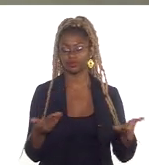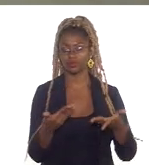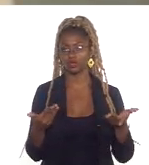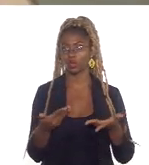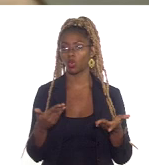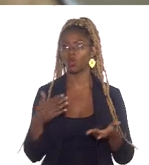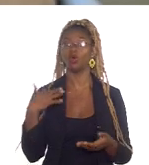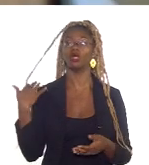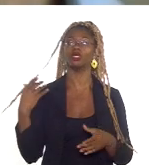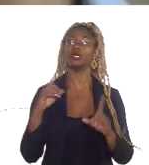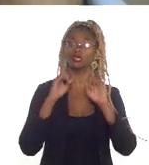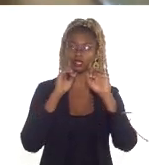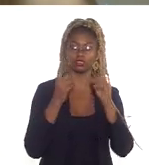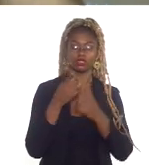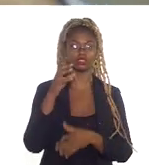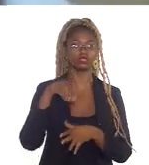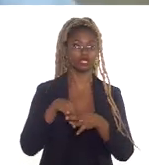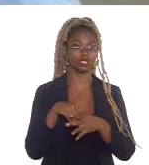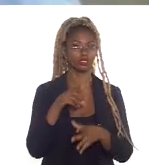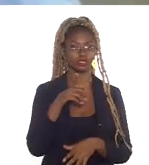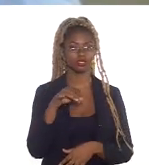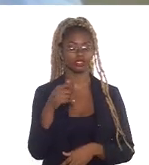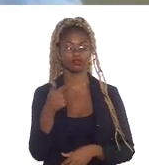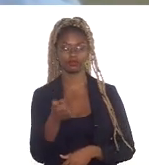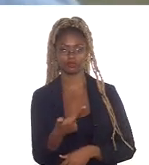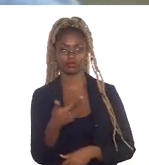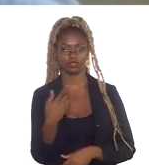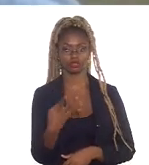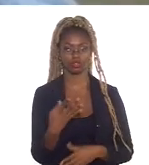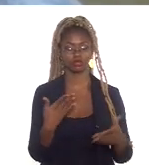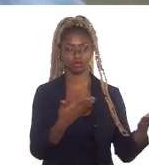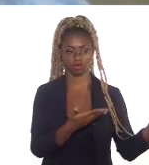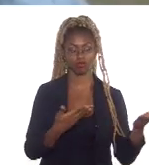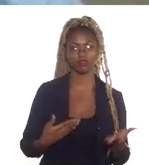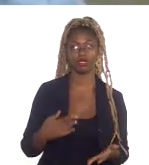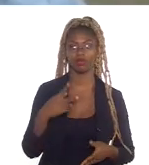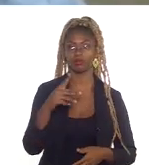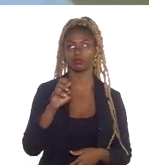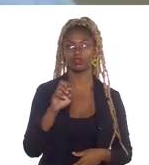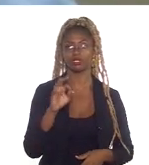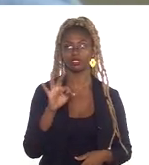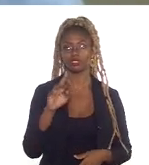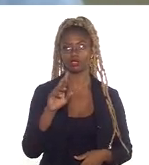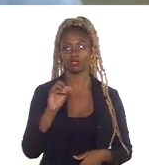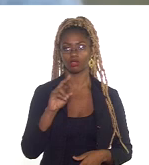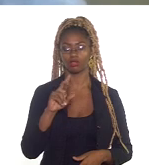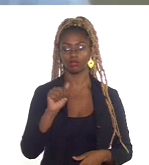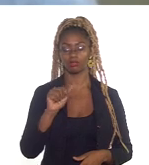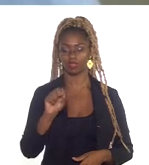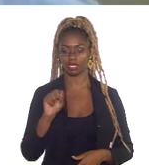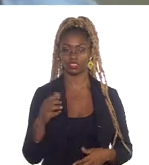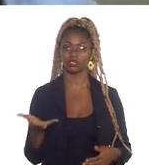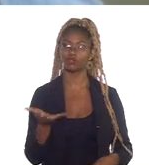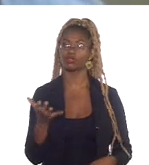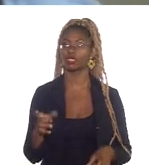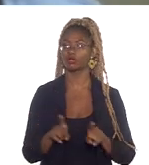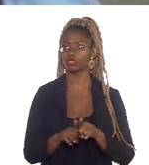interna, 24, vamos convidar a Petrobras. E eu